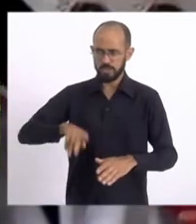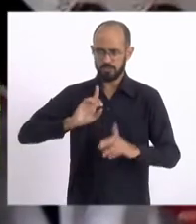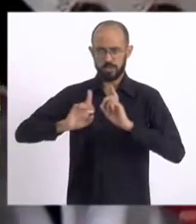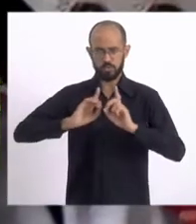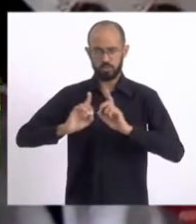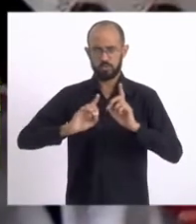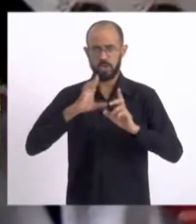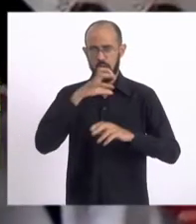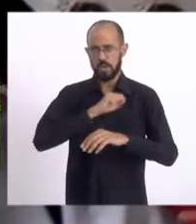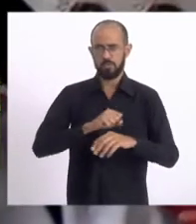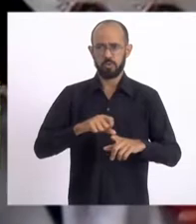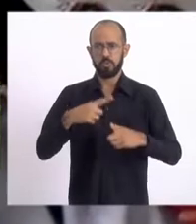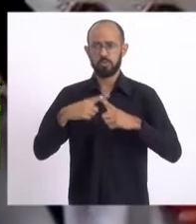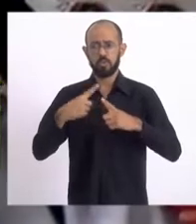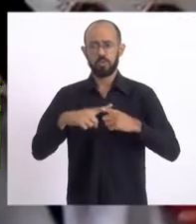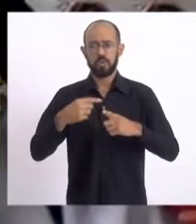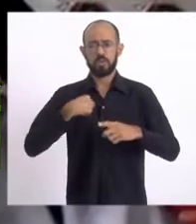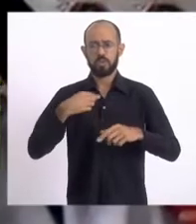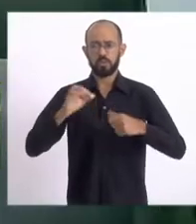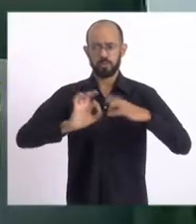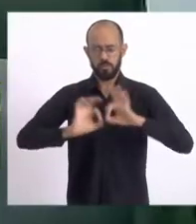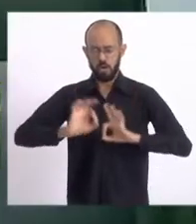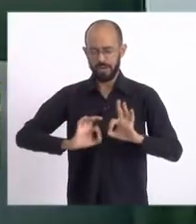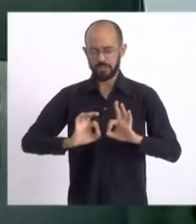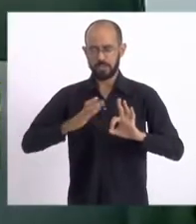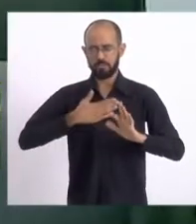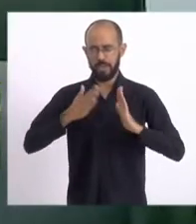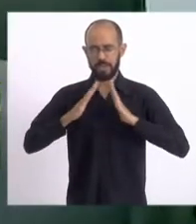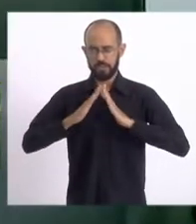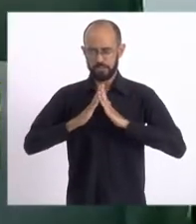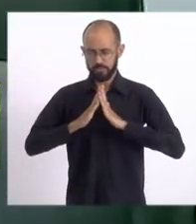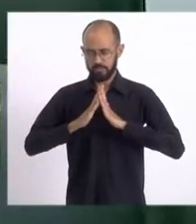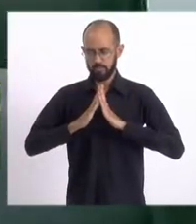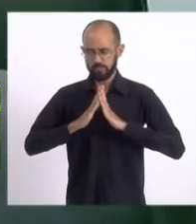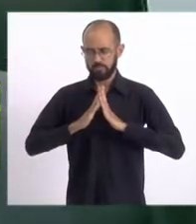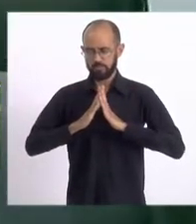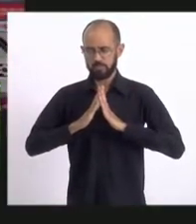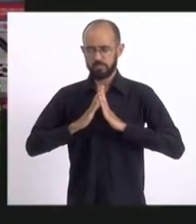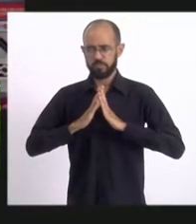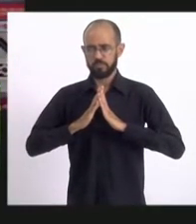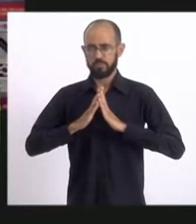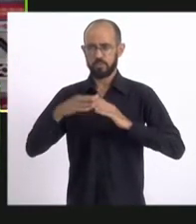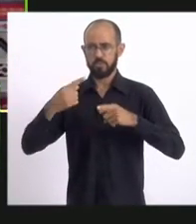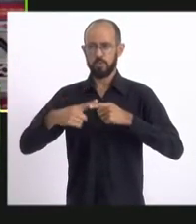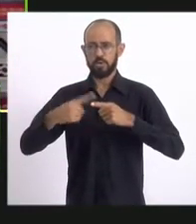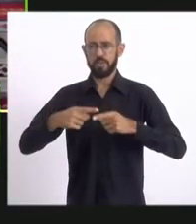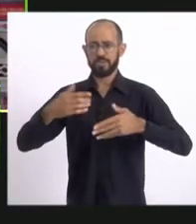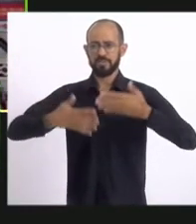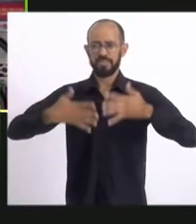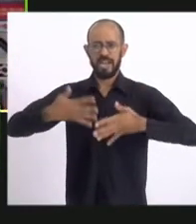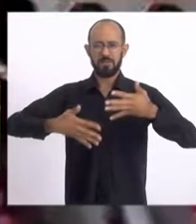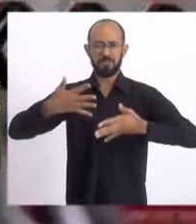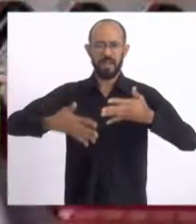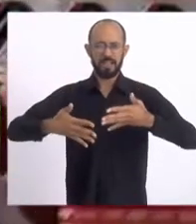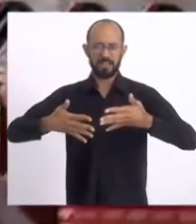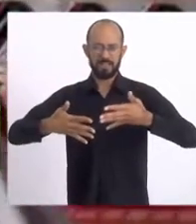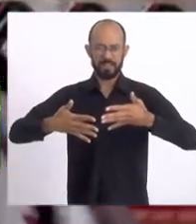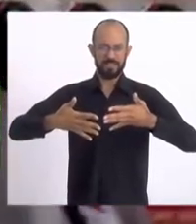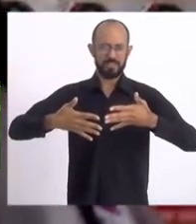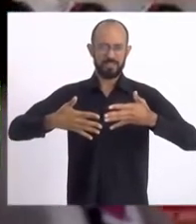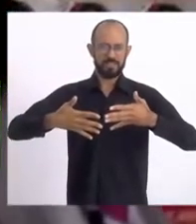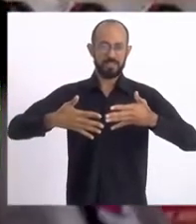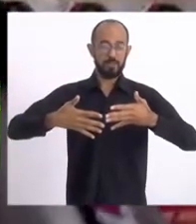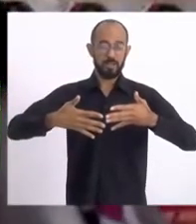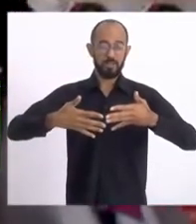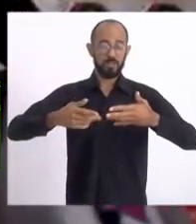breve, estou só me organizando aqui, porque essa atrapalha. Ficamos atrapalhadas aí